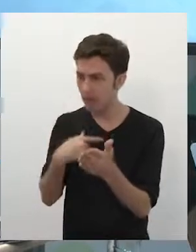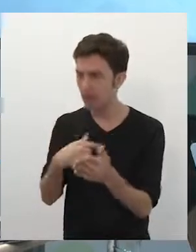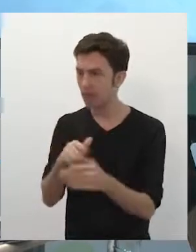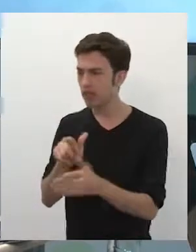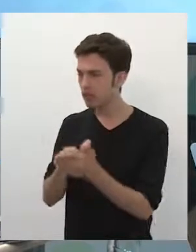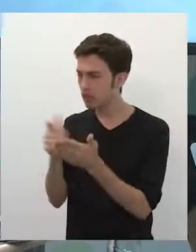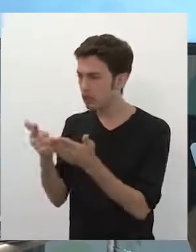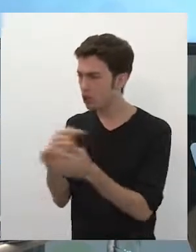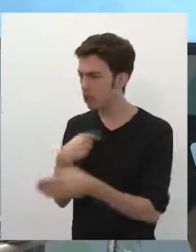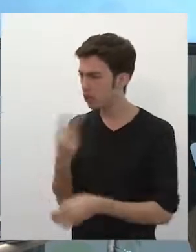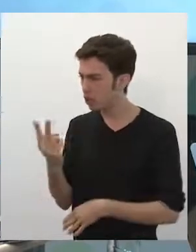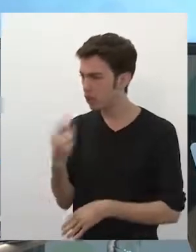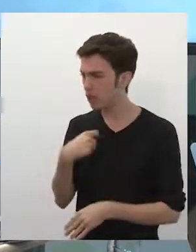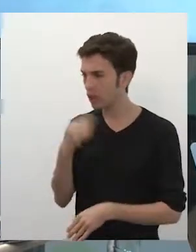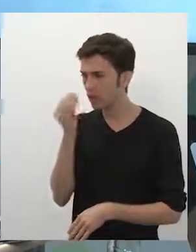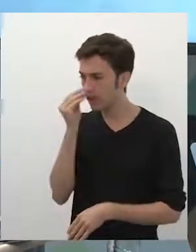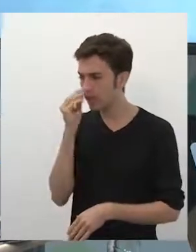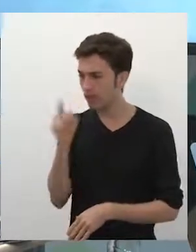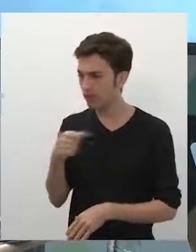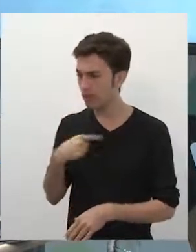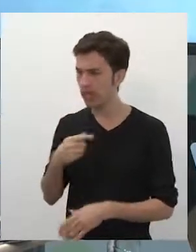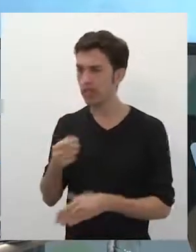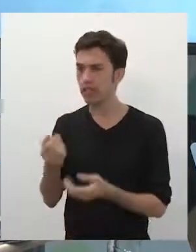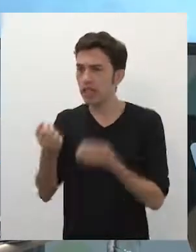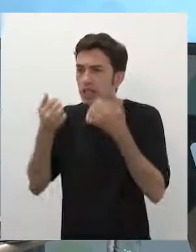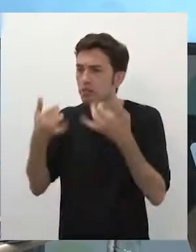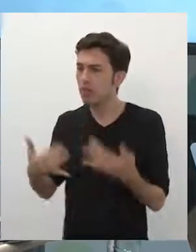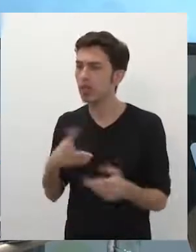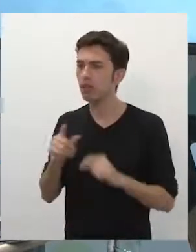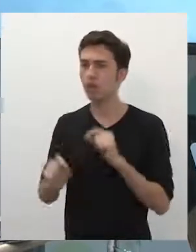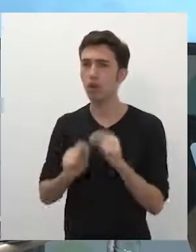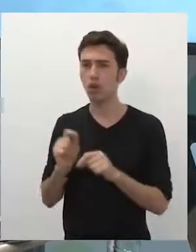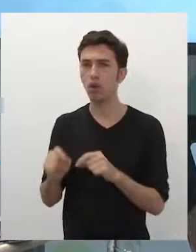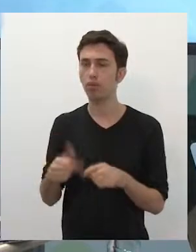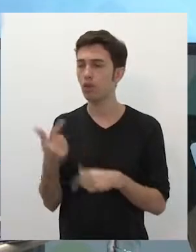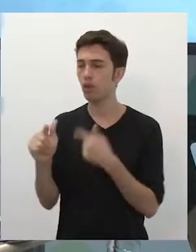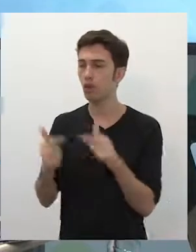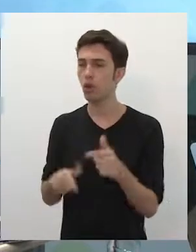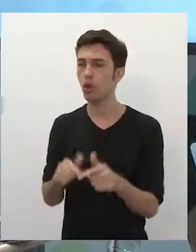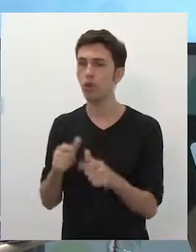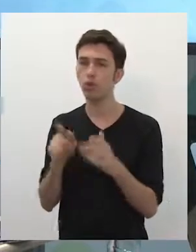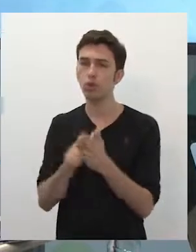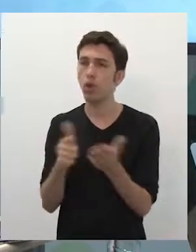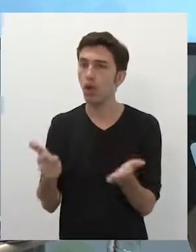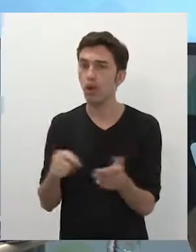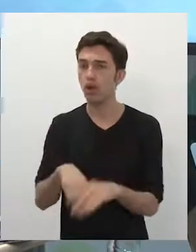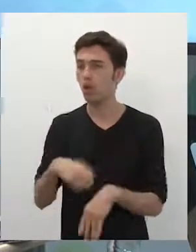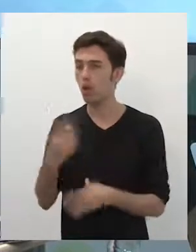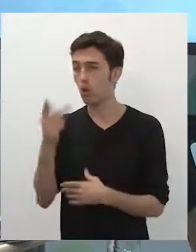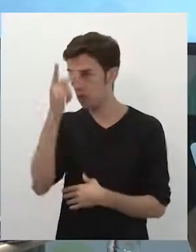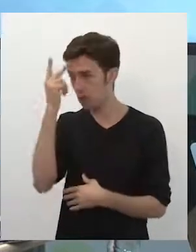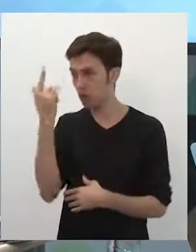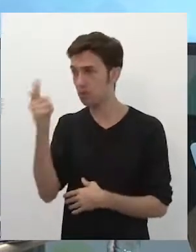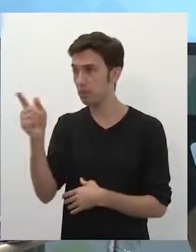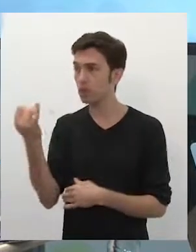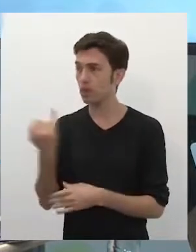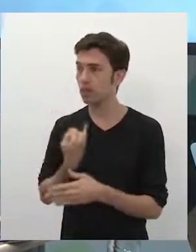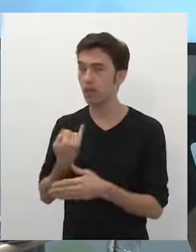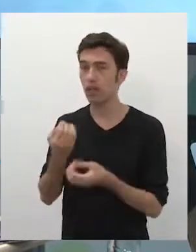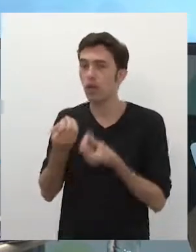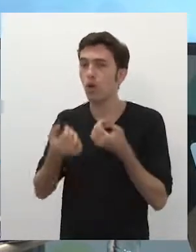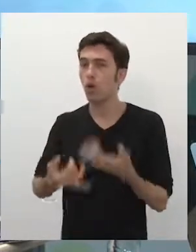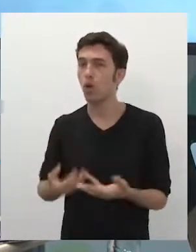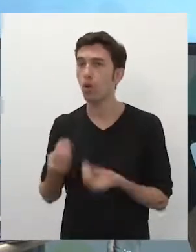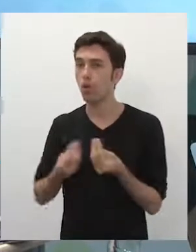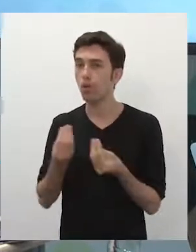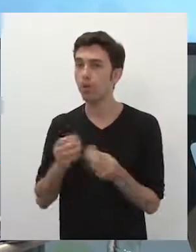e verificar aquela informação, como é que está sendo dita em outra fonte, né, como é que ela explicita essas